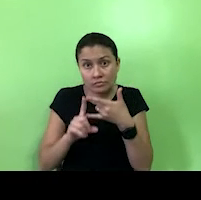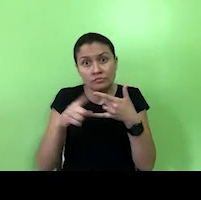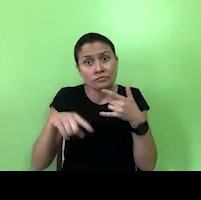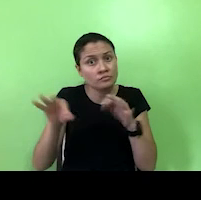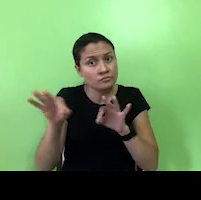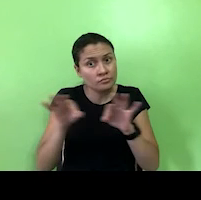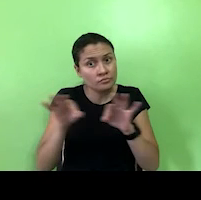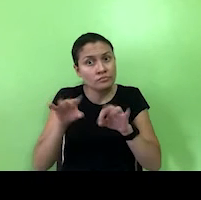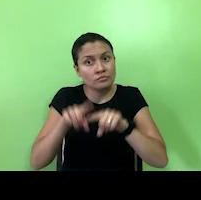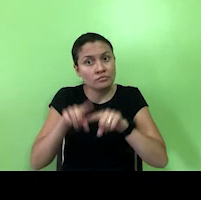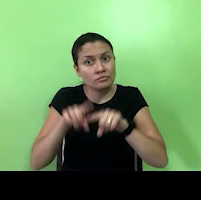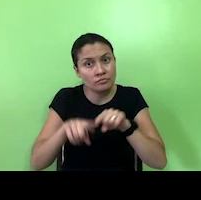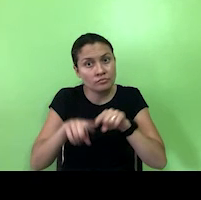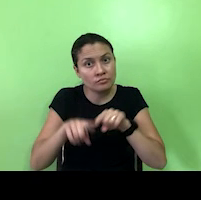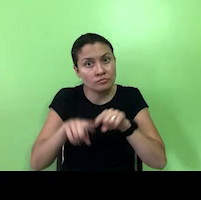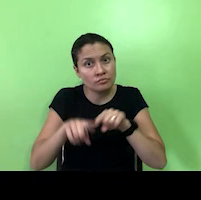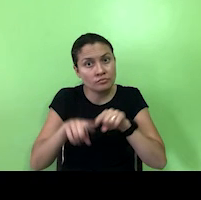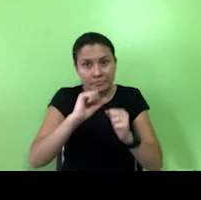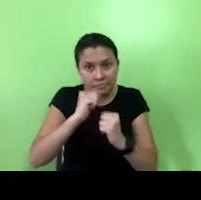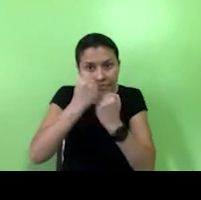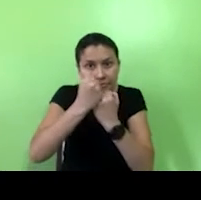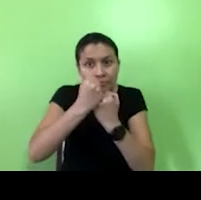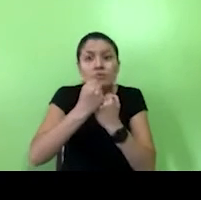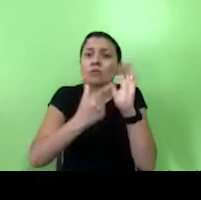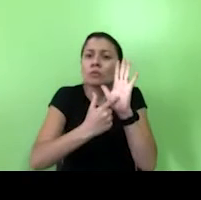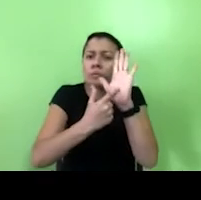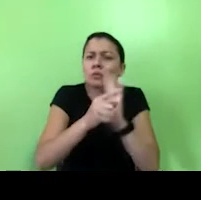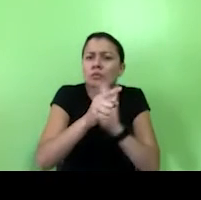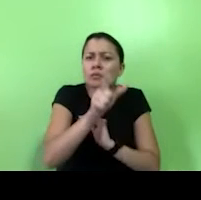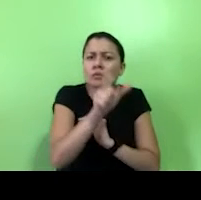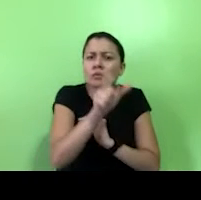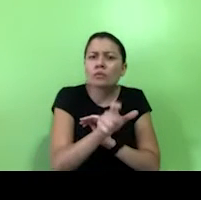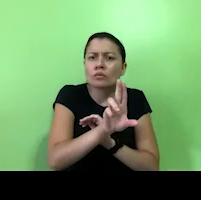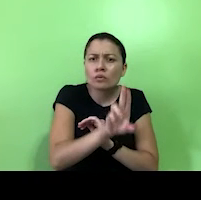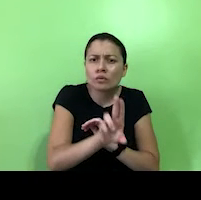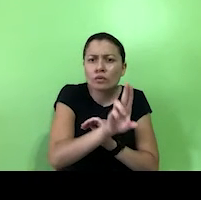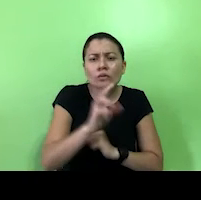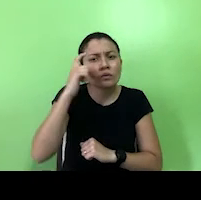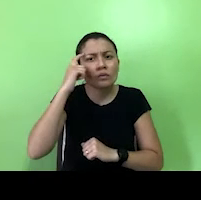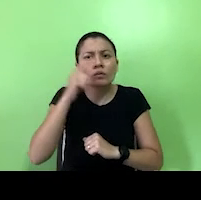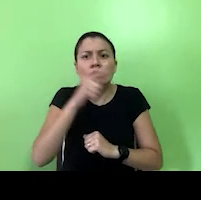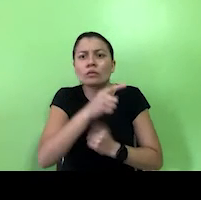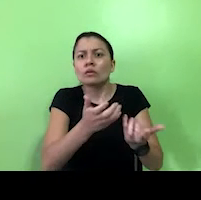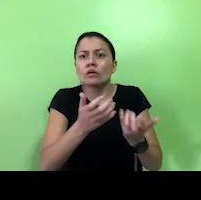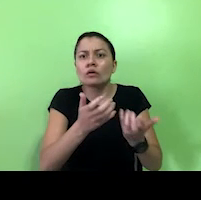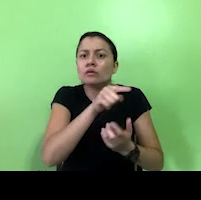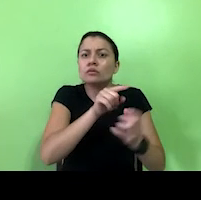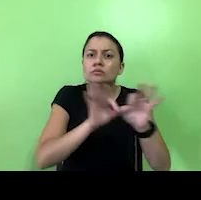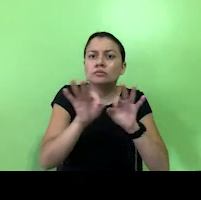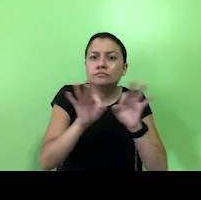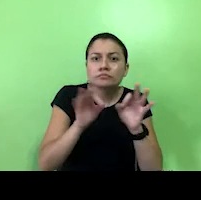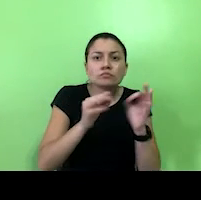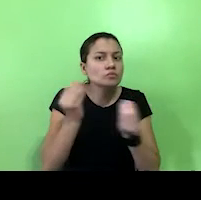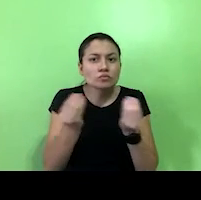de apoio para mostrar para o usuário a configuração, como a gente gostaria que ele configurasse o ambiente.